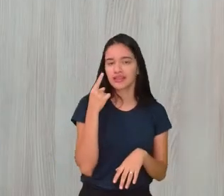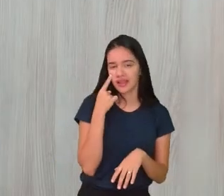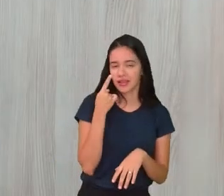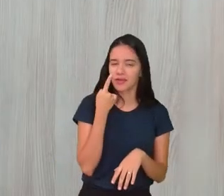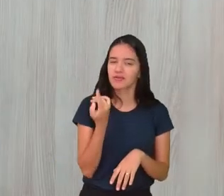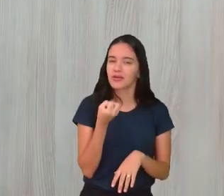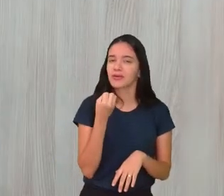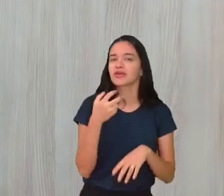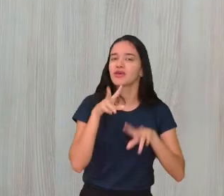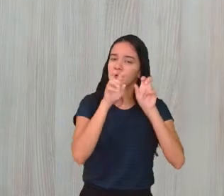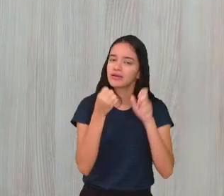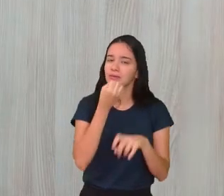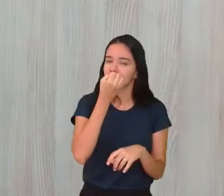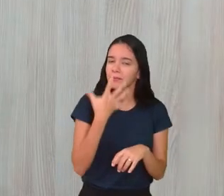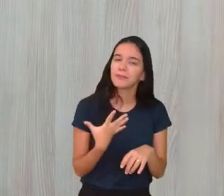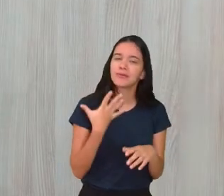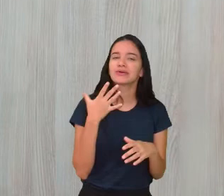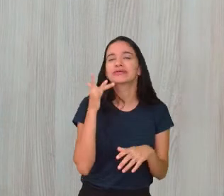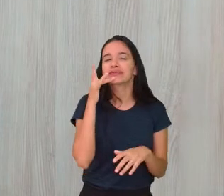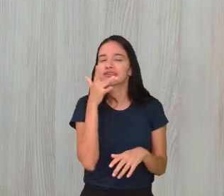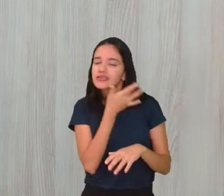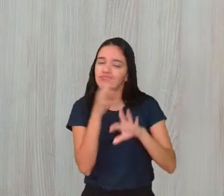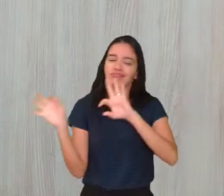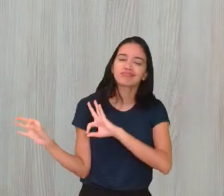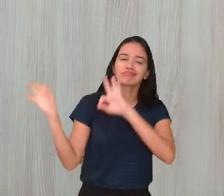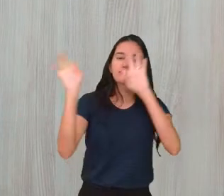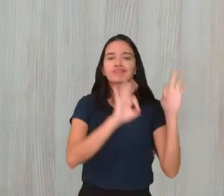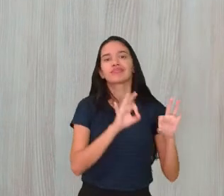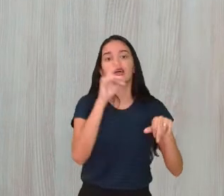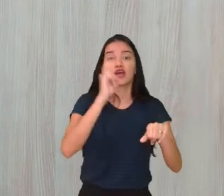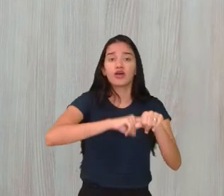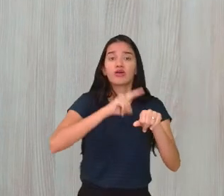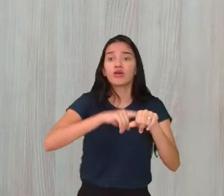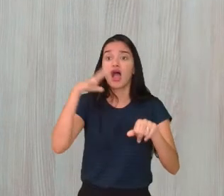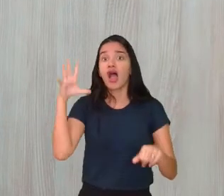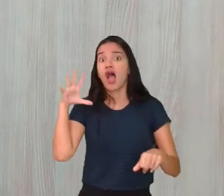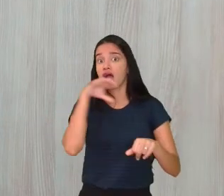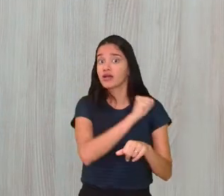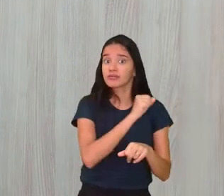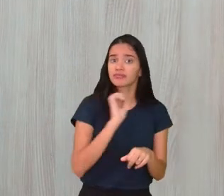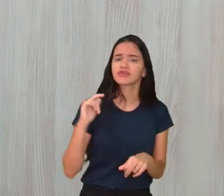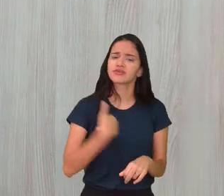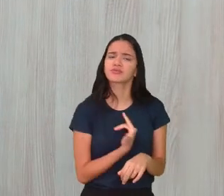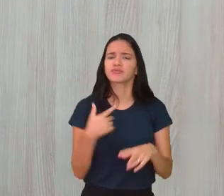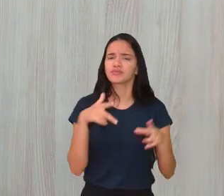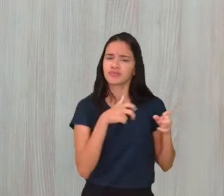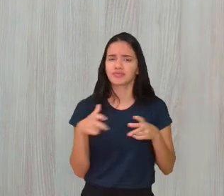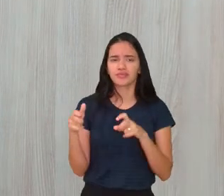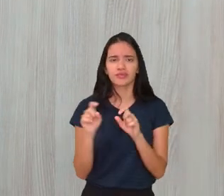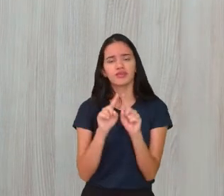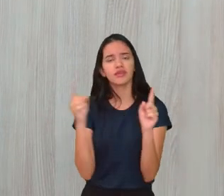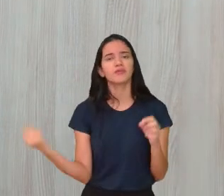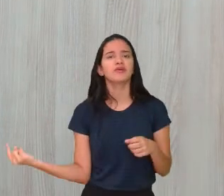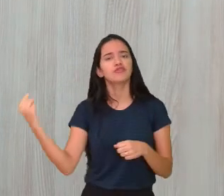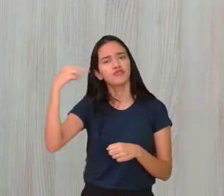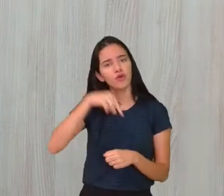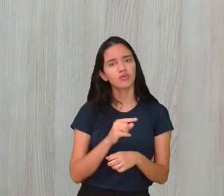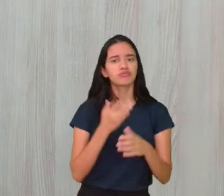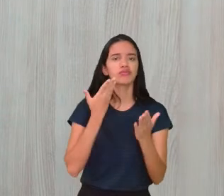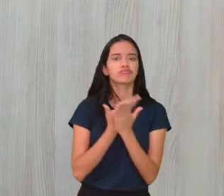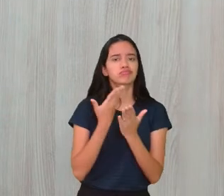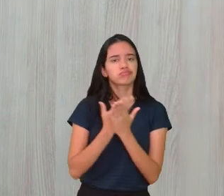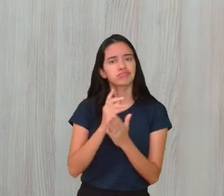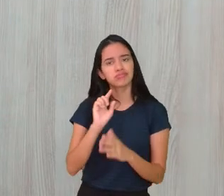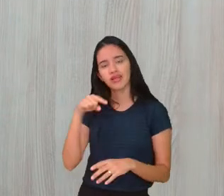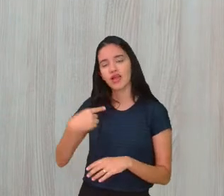assunto é tão bom, a aula é tão gostosa de assistir, que o tempo passa voando assim que a gente nem percebe. Mas a gente volta na próxima